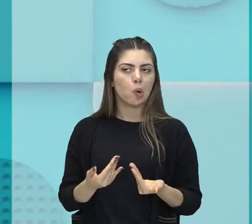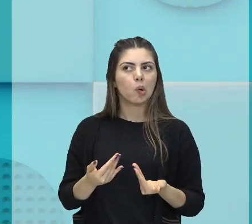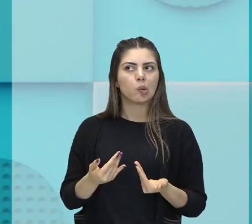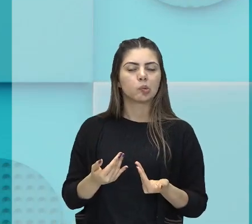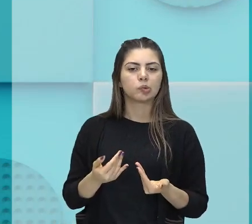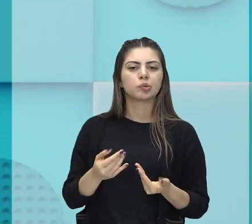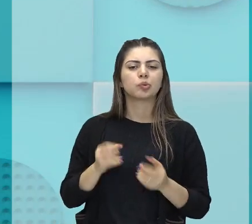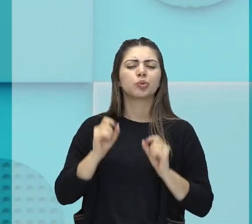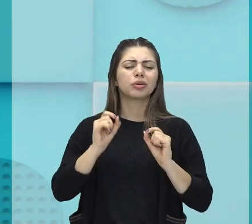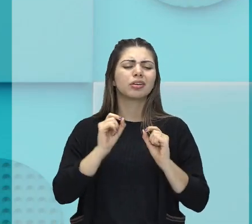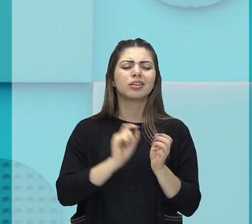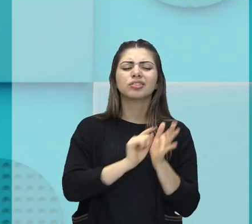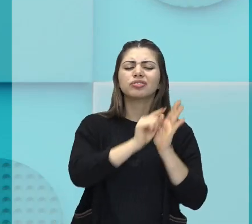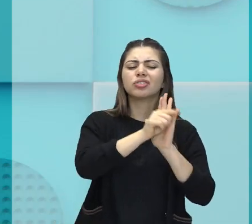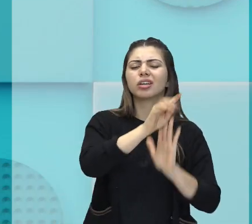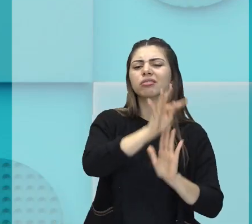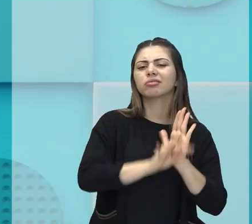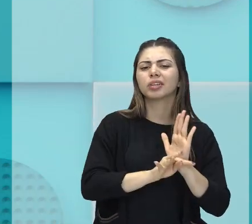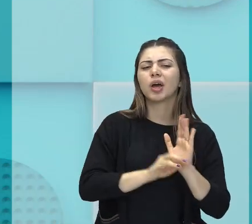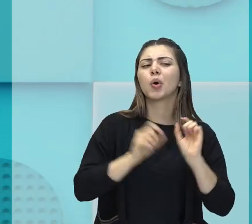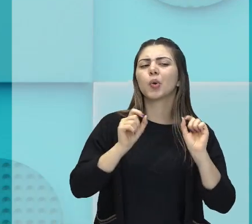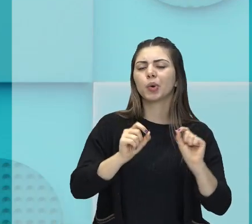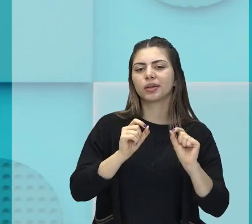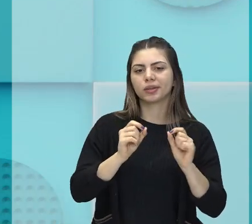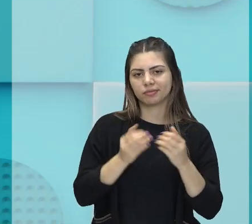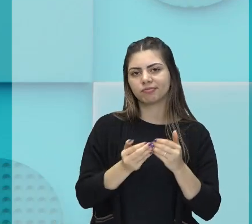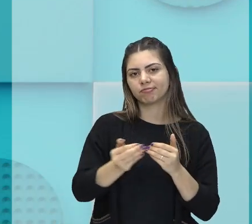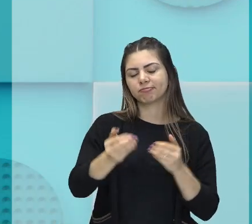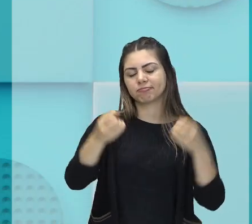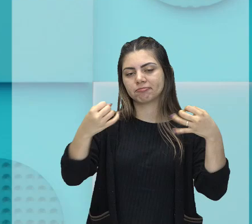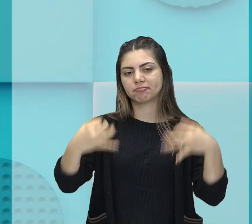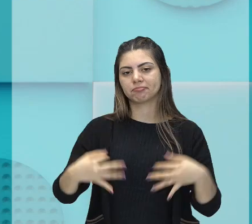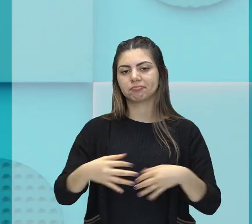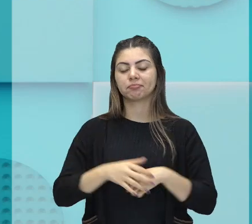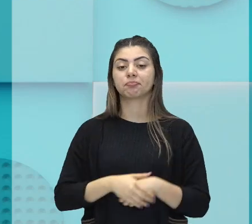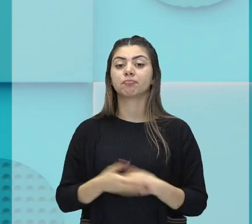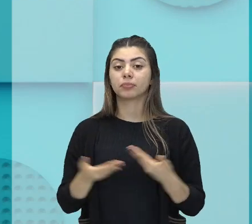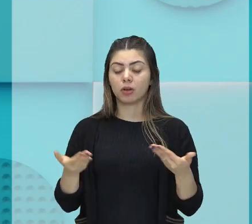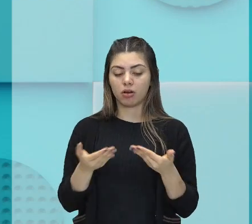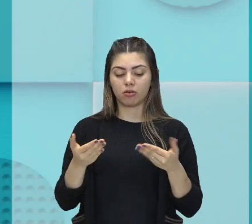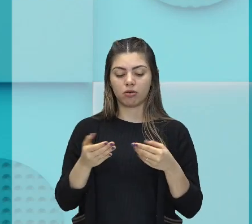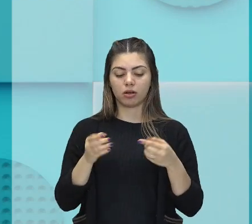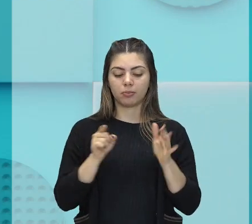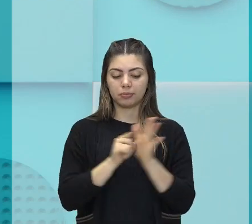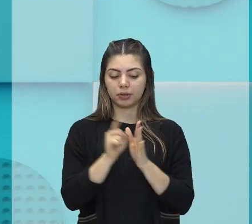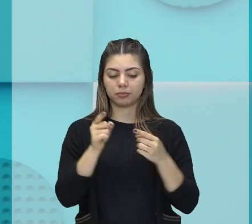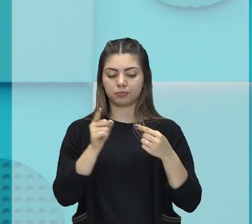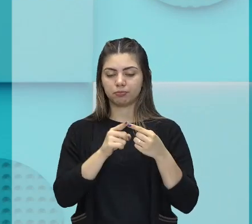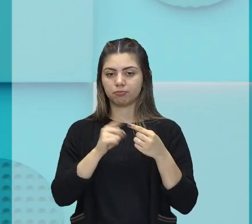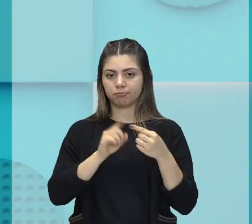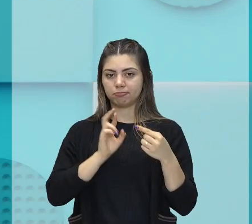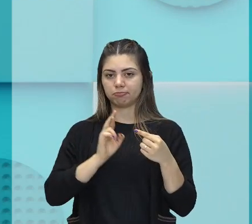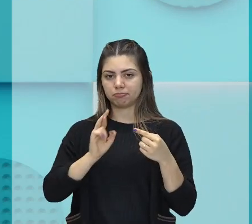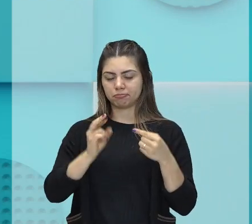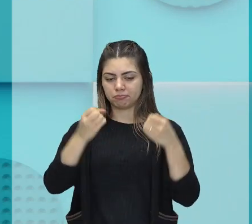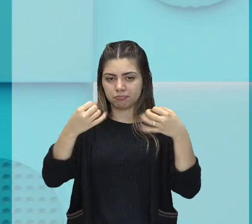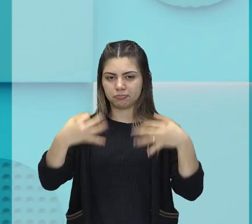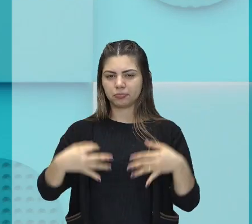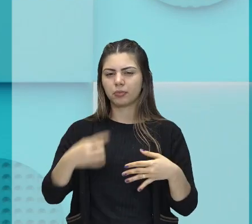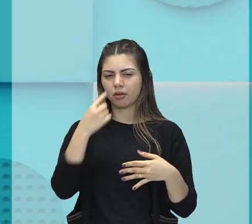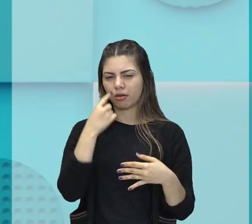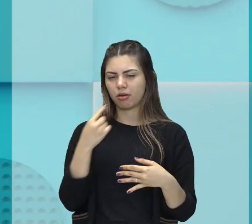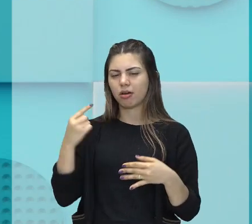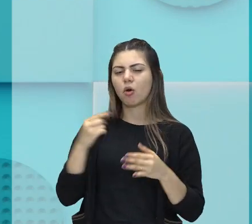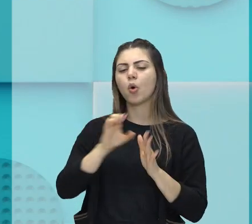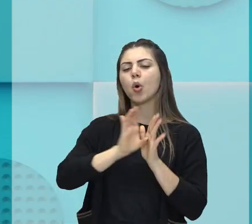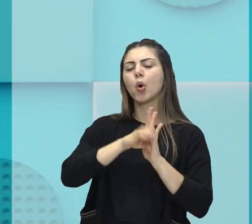aí gênero textual. Então, para a nossa primeira pergunta, vamos ver o conceito,